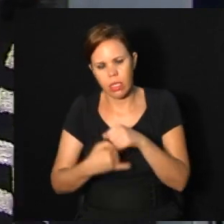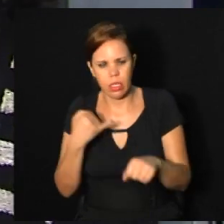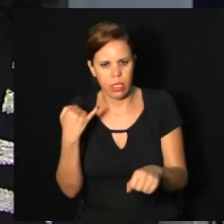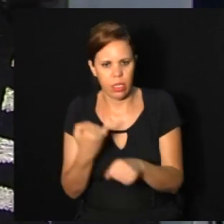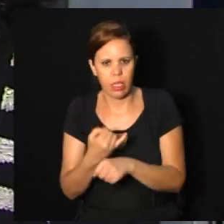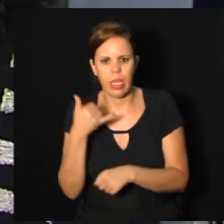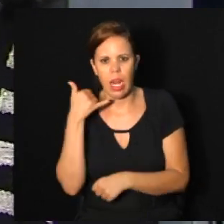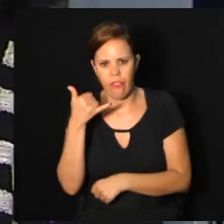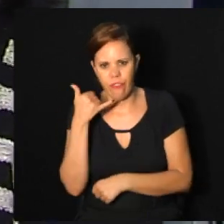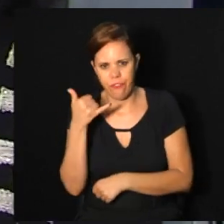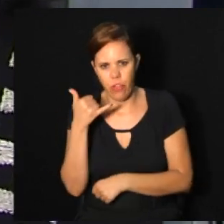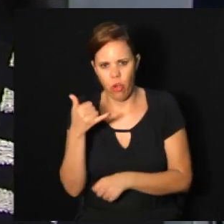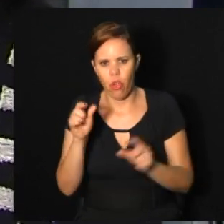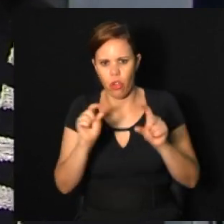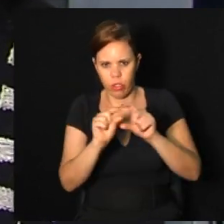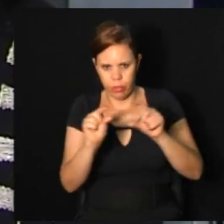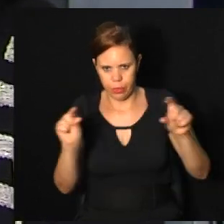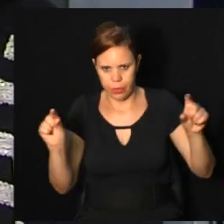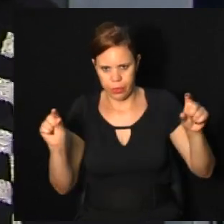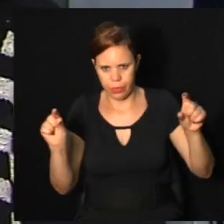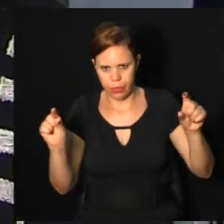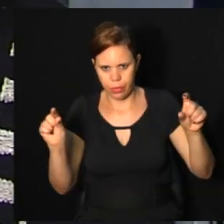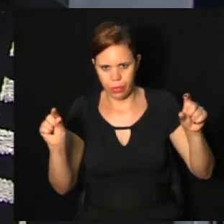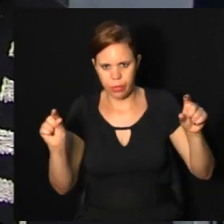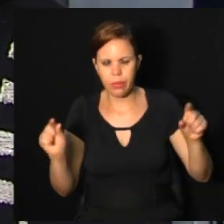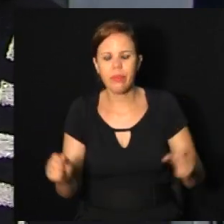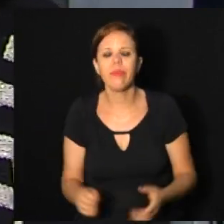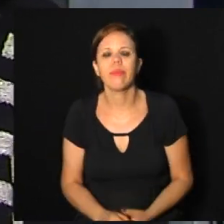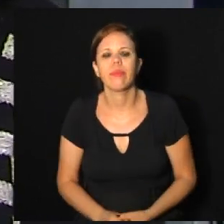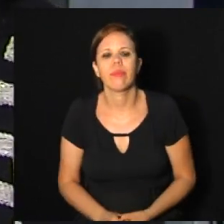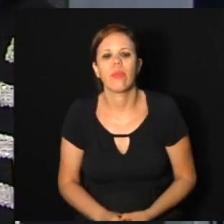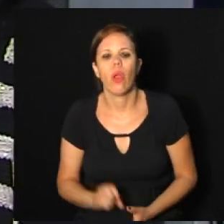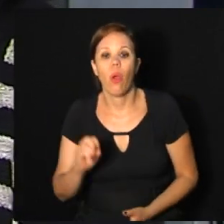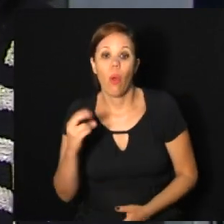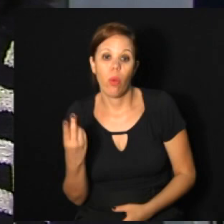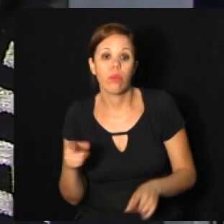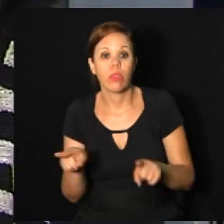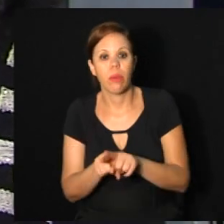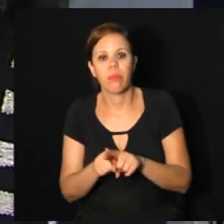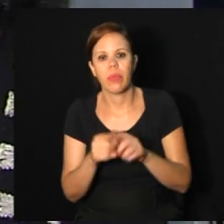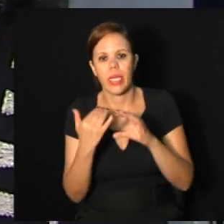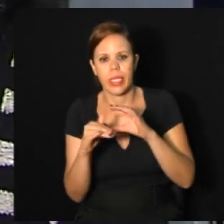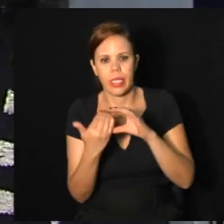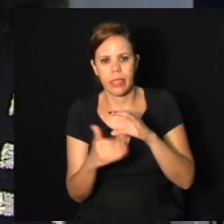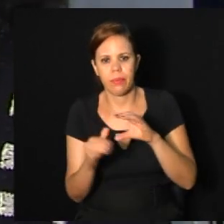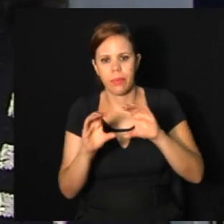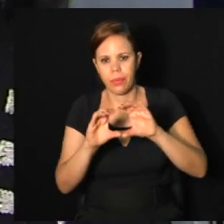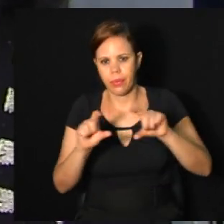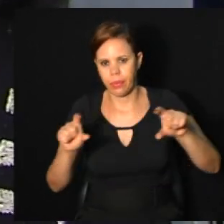do telefone 19 21 17 5177 ou através do e-mail